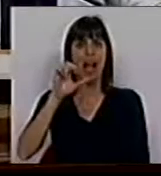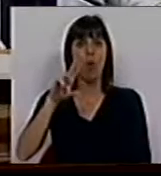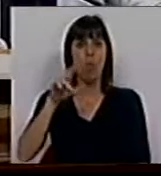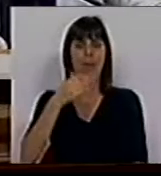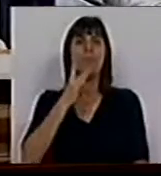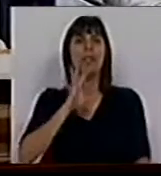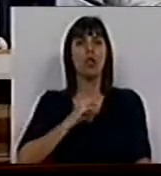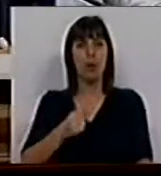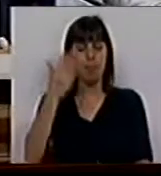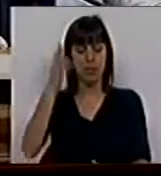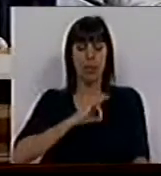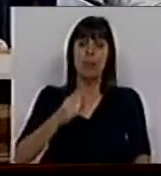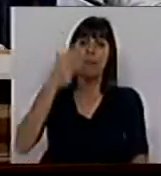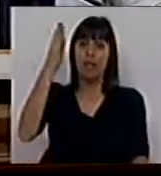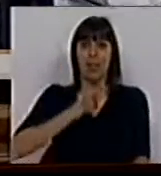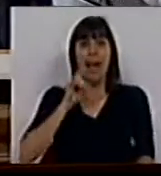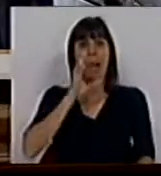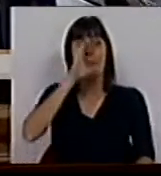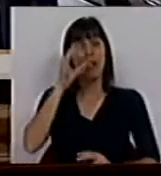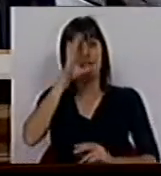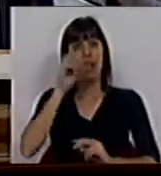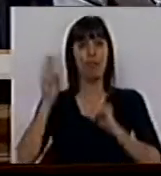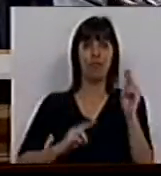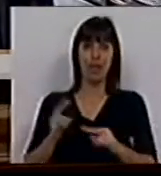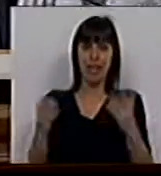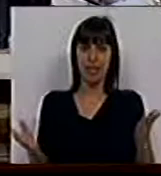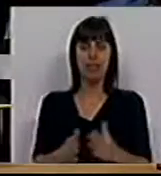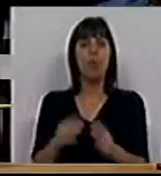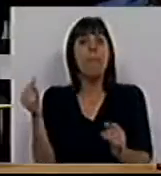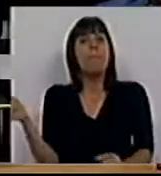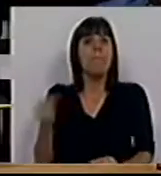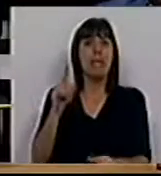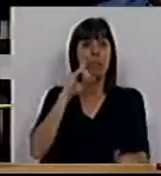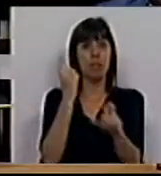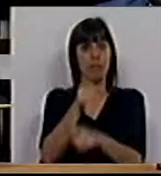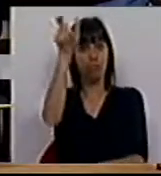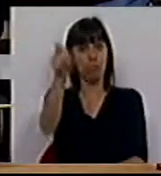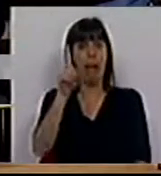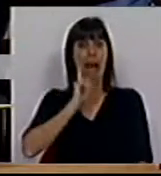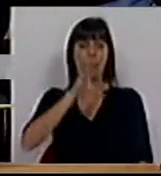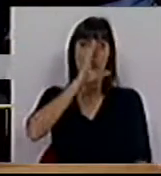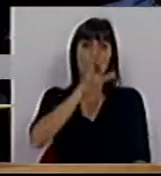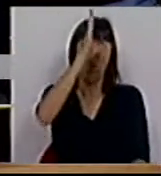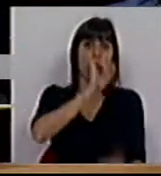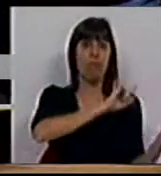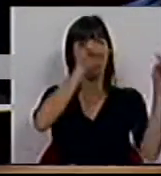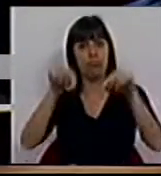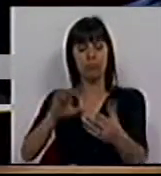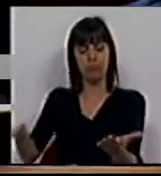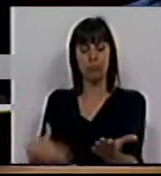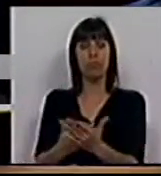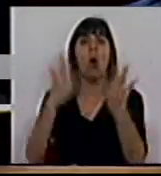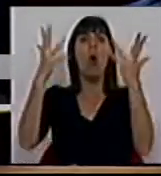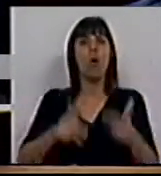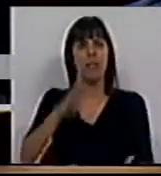Muito obrigado, Sr. Presidente. Sr. Presidente, Sra. Ministra de Estado e das Finanças, o mínimo que se pode exigir à Sra. Ministra e ao Governo, quando vem aqui na apresentação do